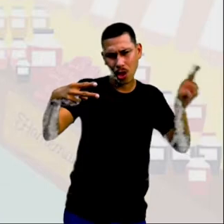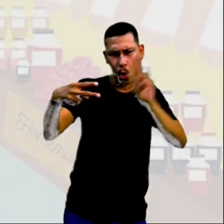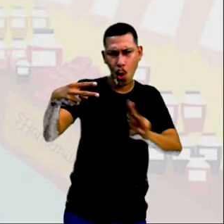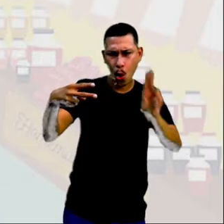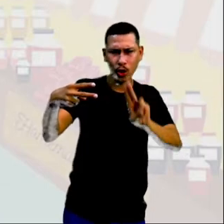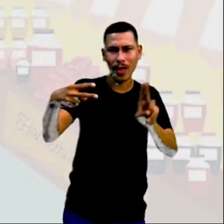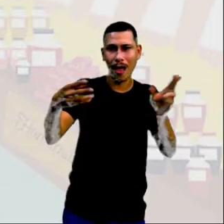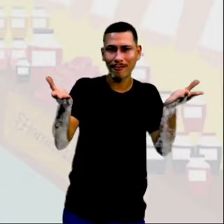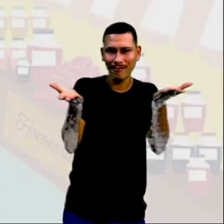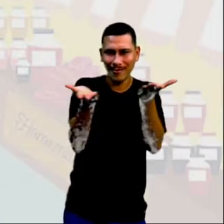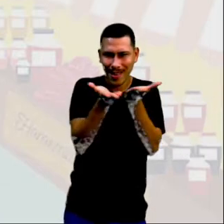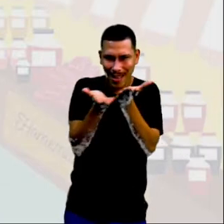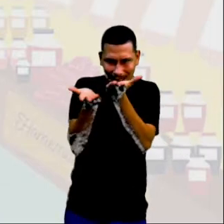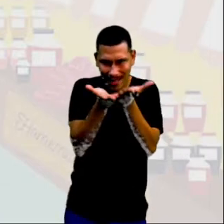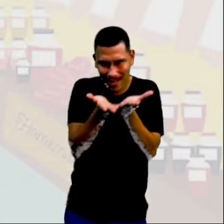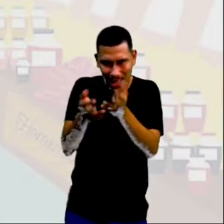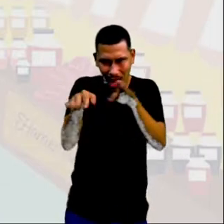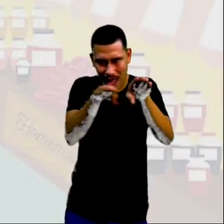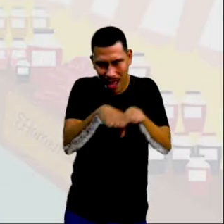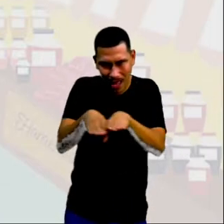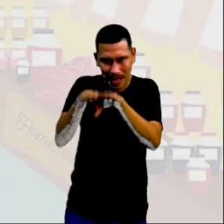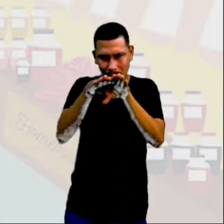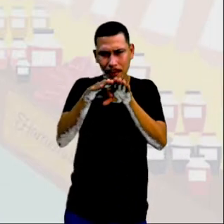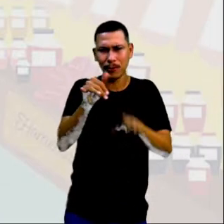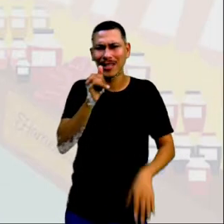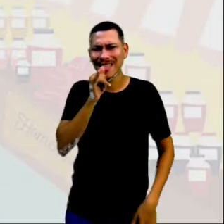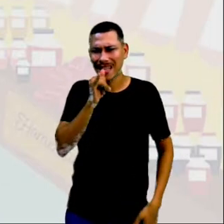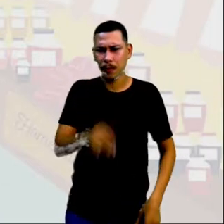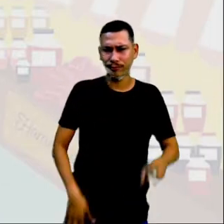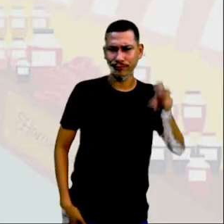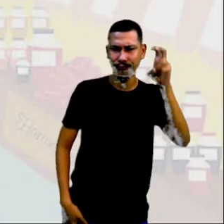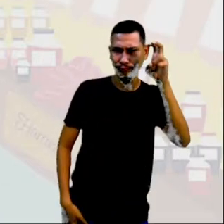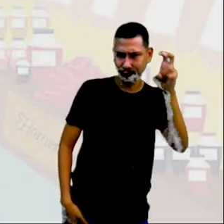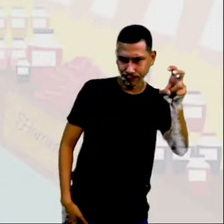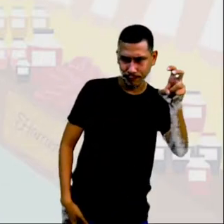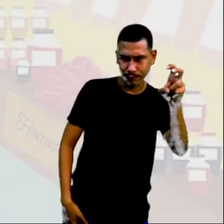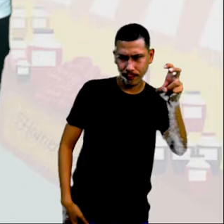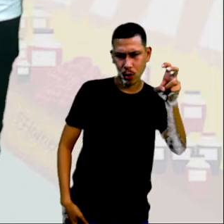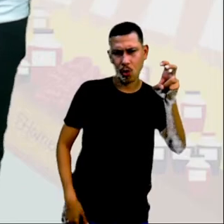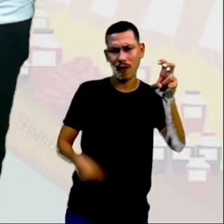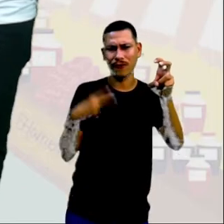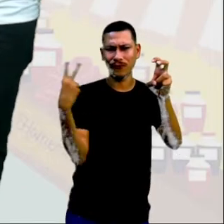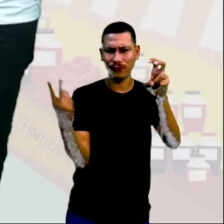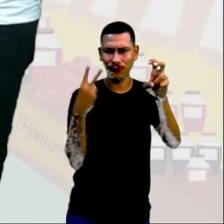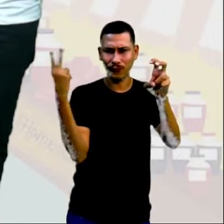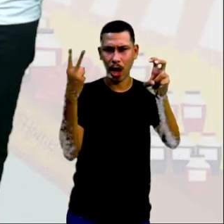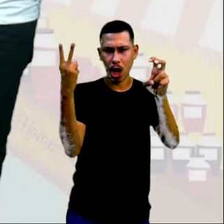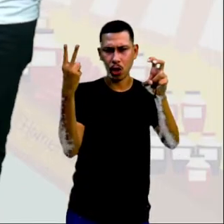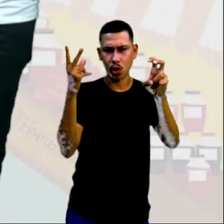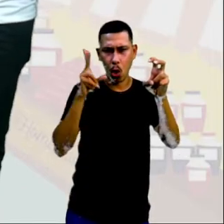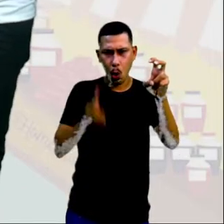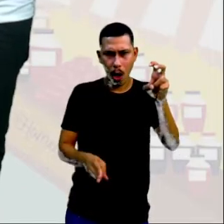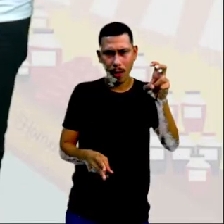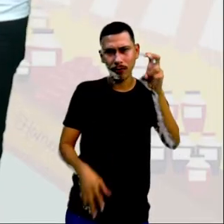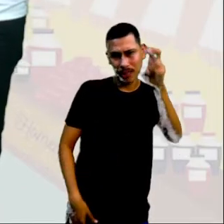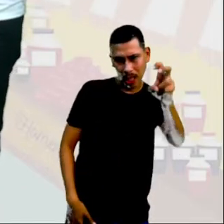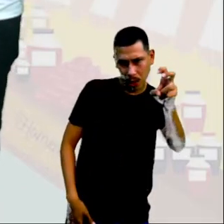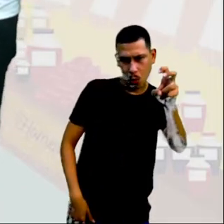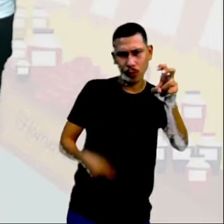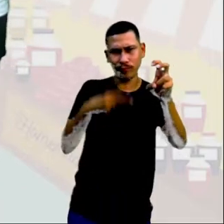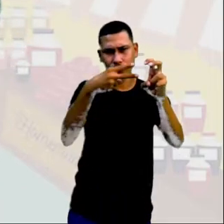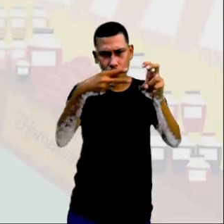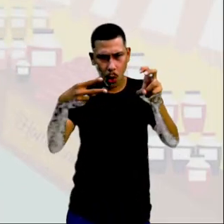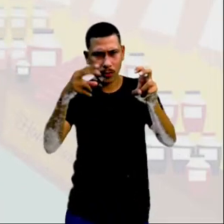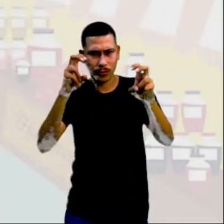Então, aqui, ó, no lugar que eu estou, 5, eu vou dizer que eles são valores iguais. 5 é igual a 5, tá